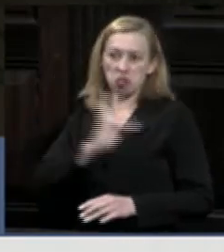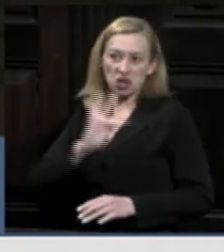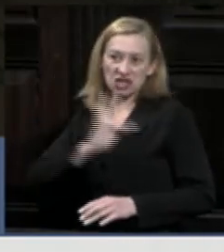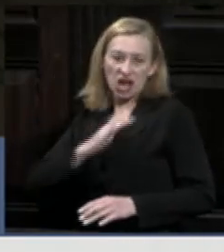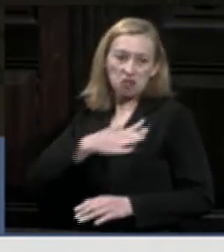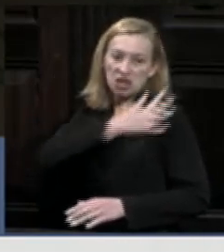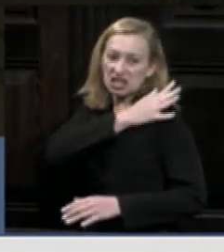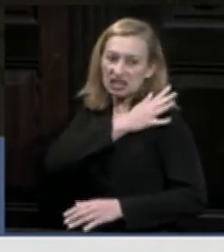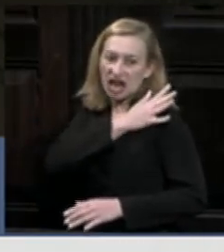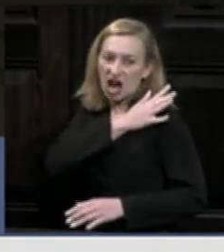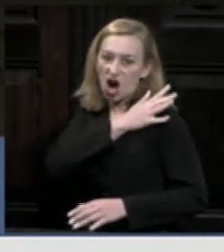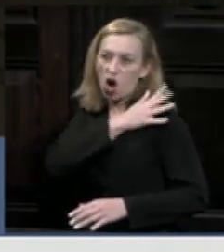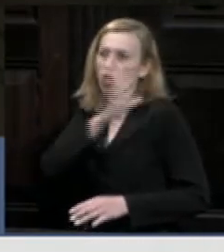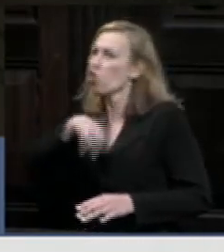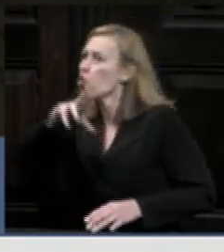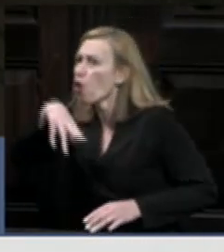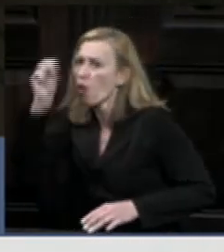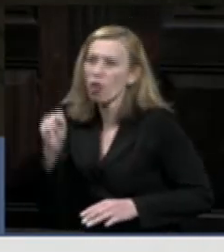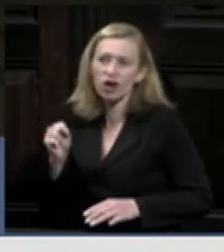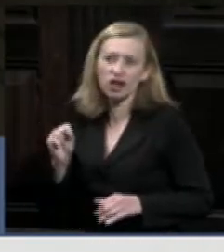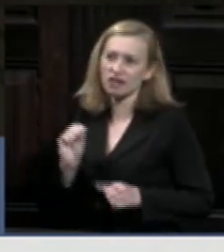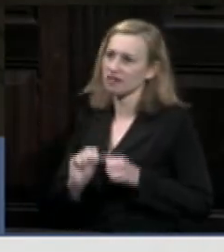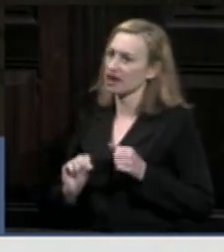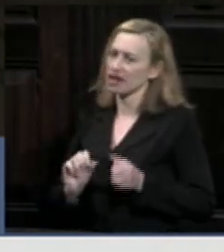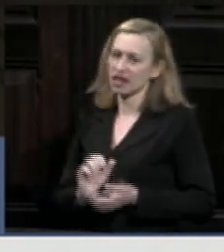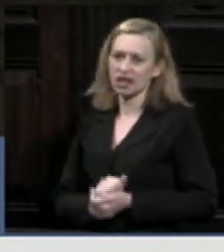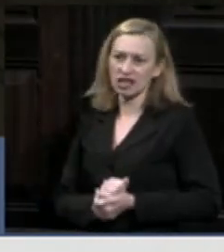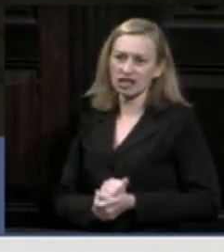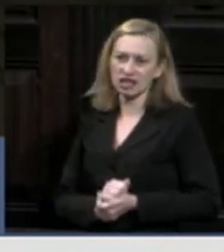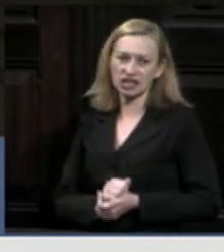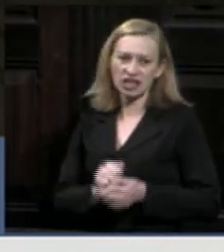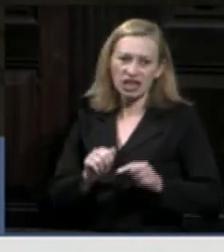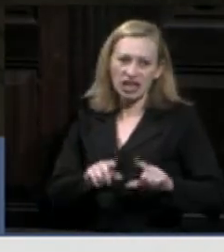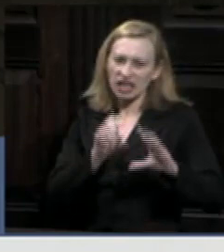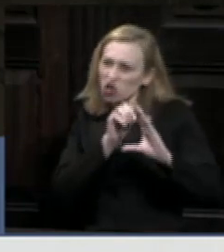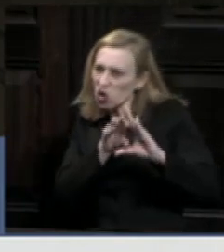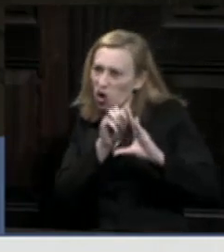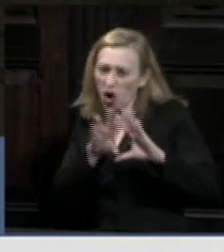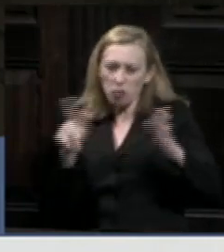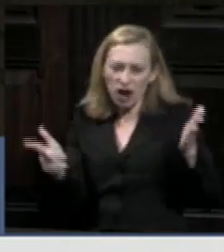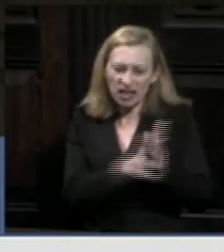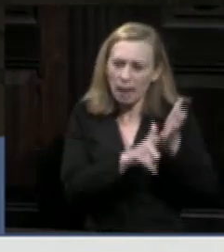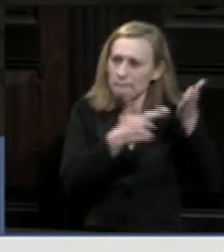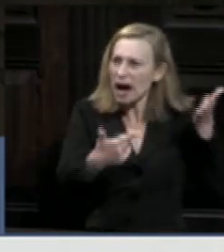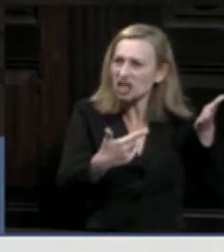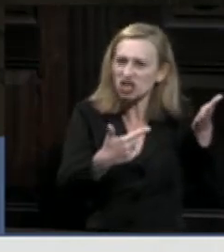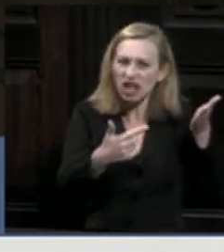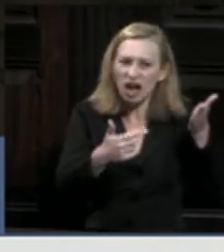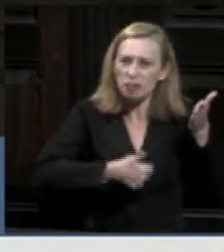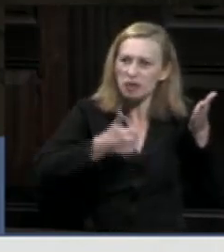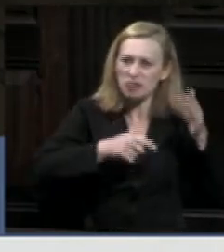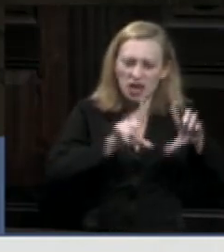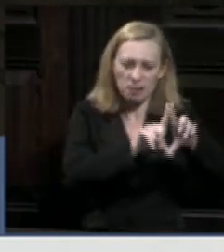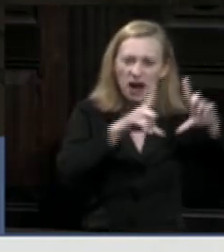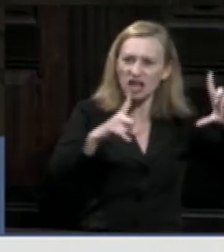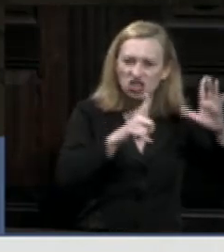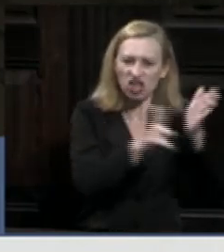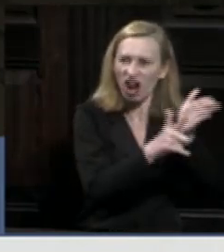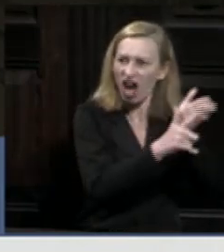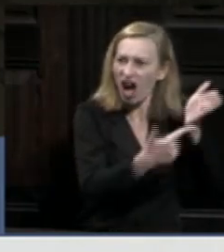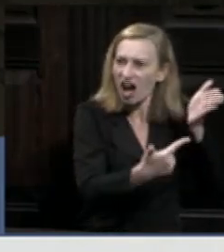nome estaria lá na primeira página do extra do dia do globo jornal do brasil claro e evidente